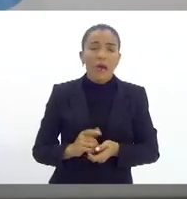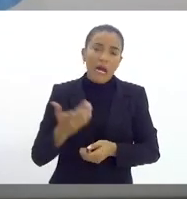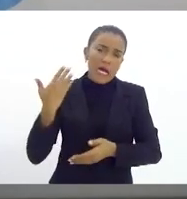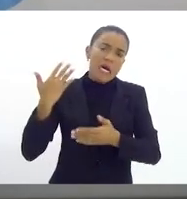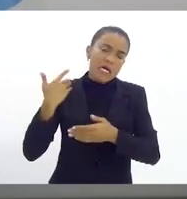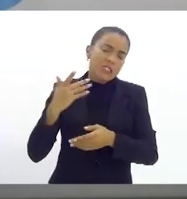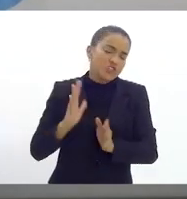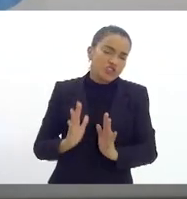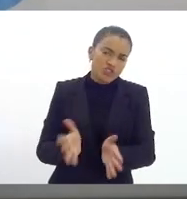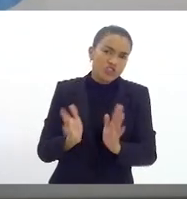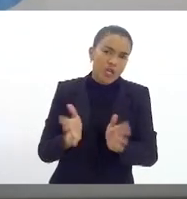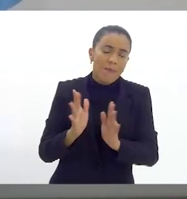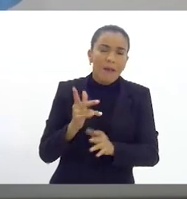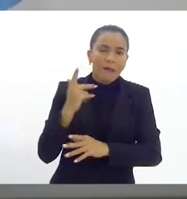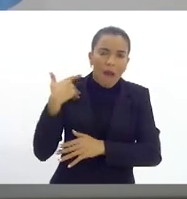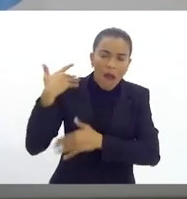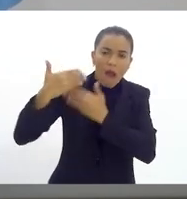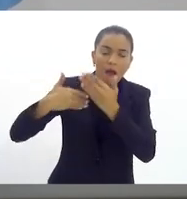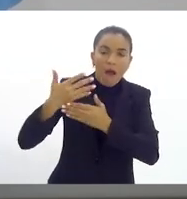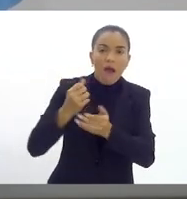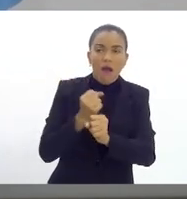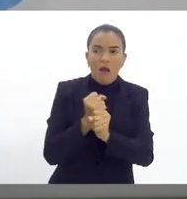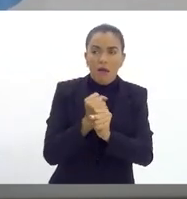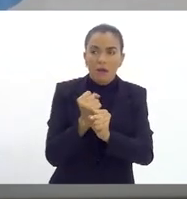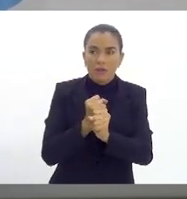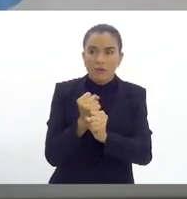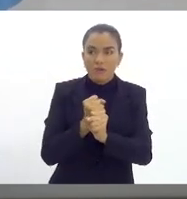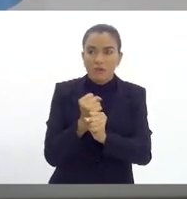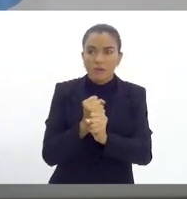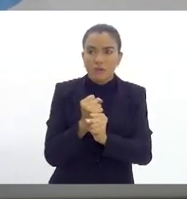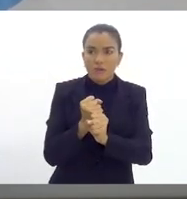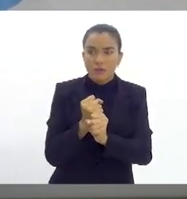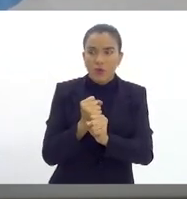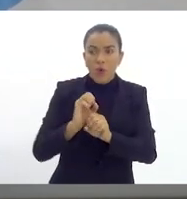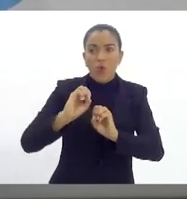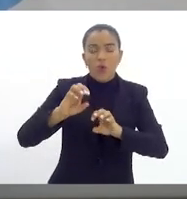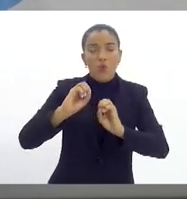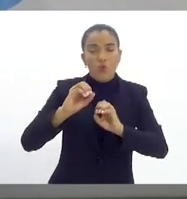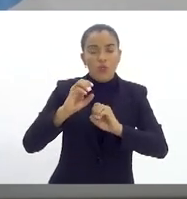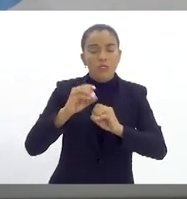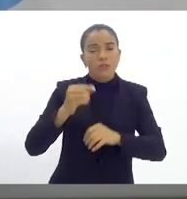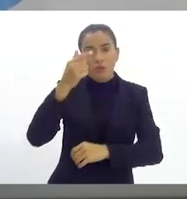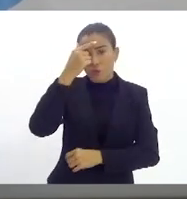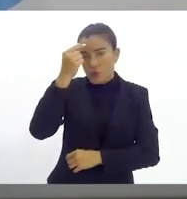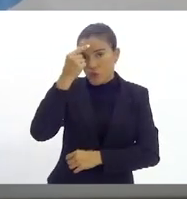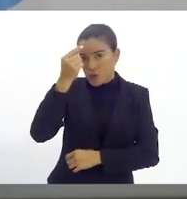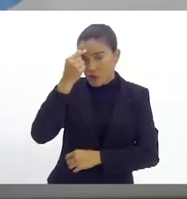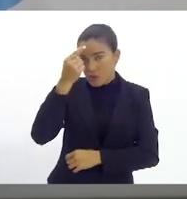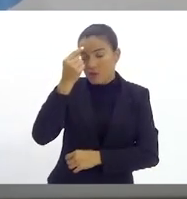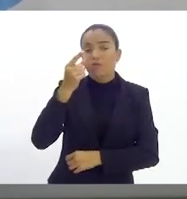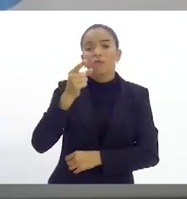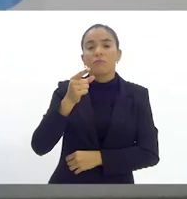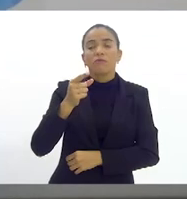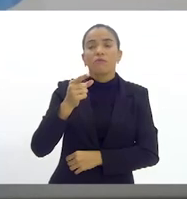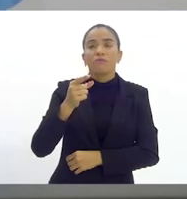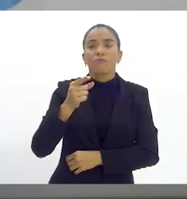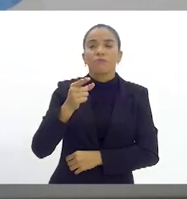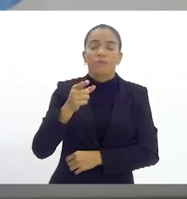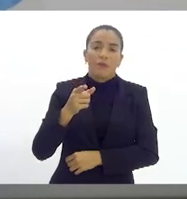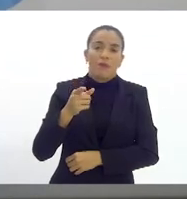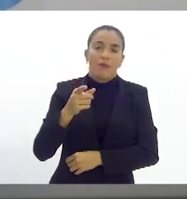mas nos últimos anos de forma mais acentuada um ensino superior respondendo pela maior